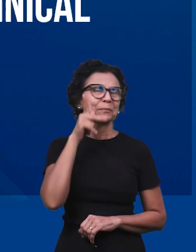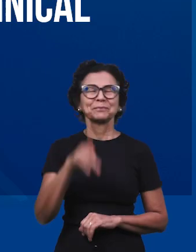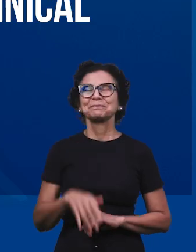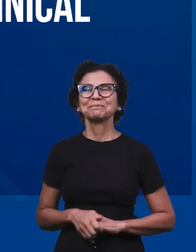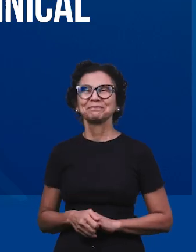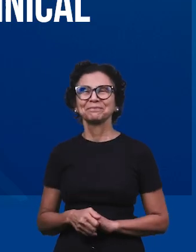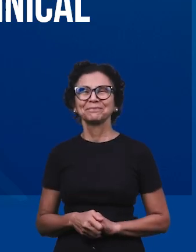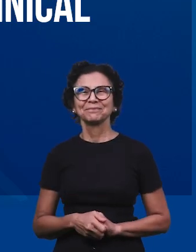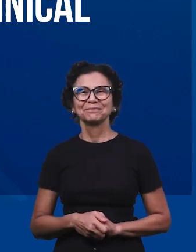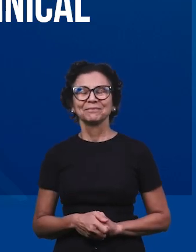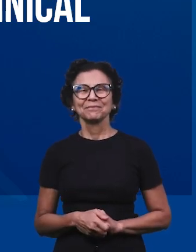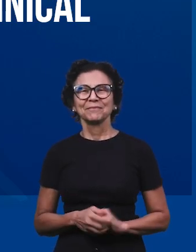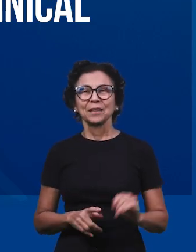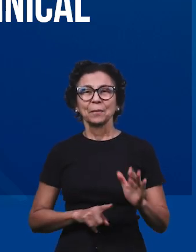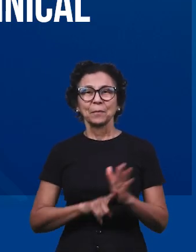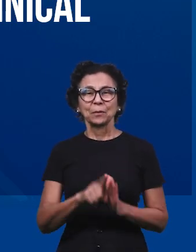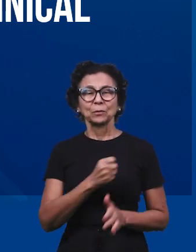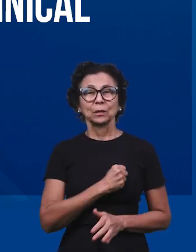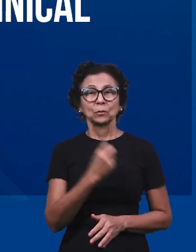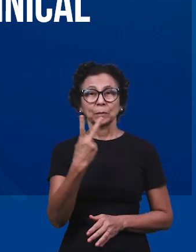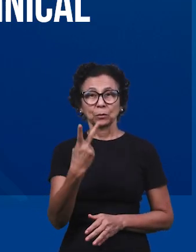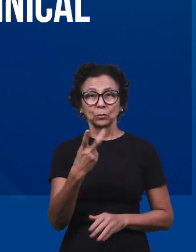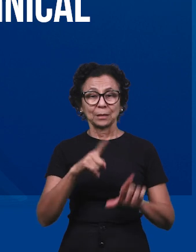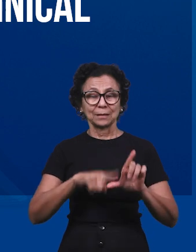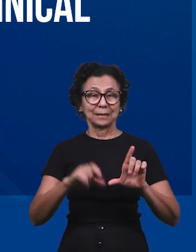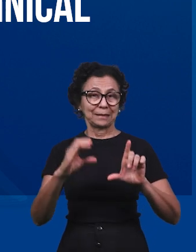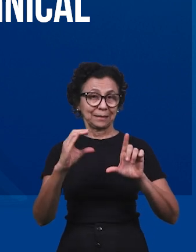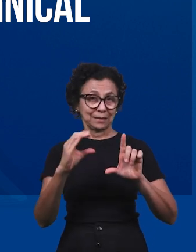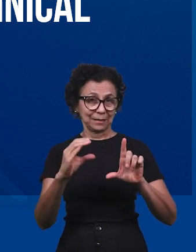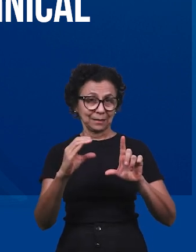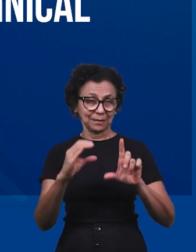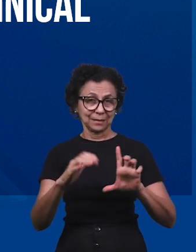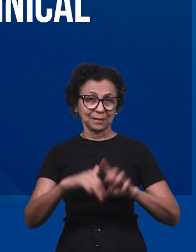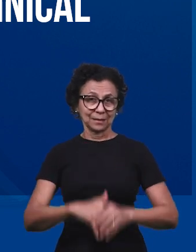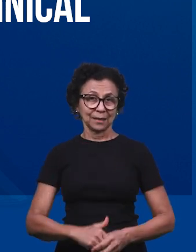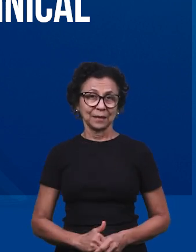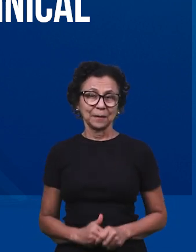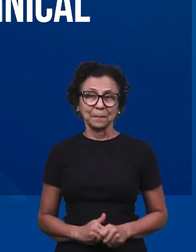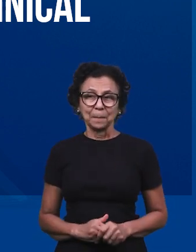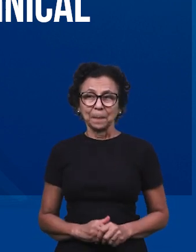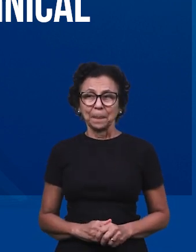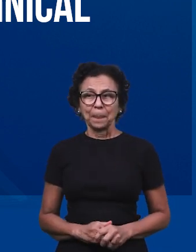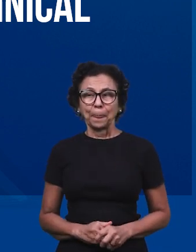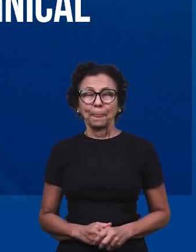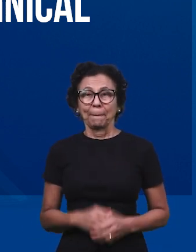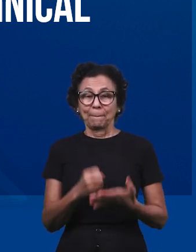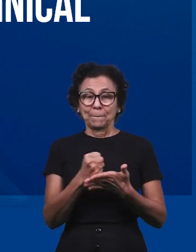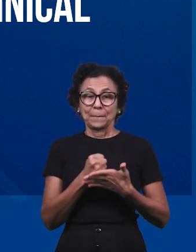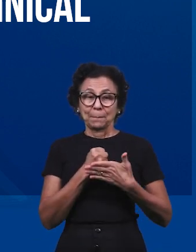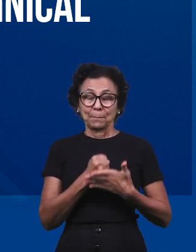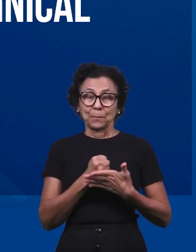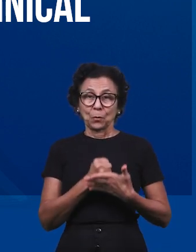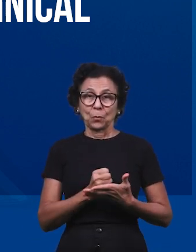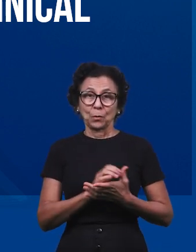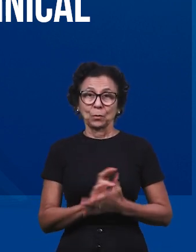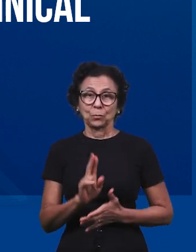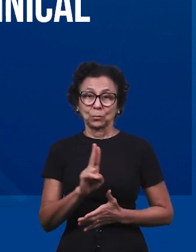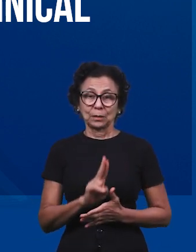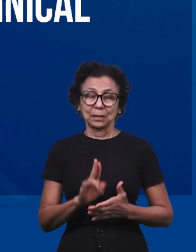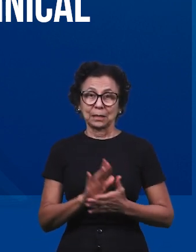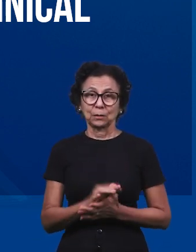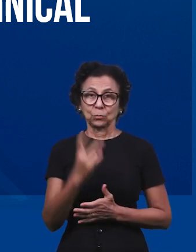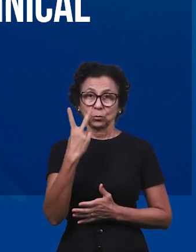Senhor. Respondendo à pergunta 2, letra C, e usando como apoio e base bíblica a passagem dos